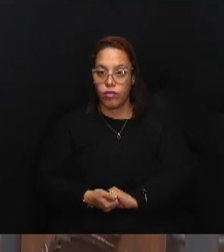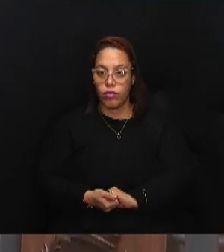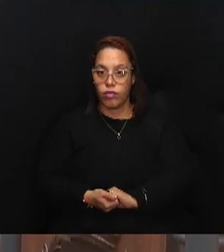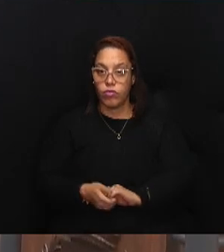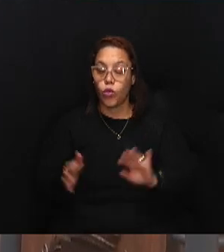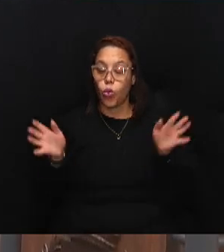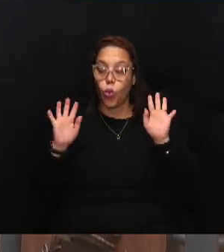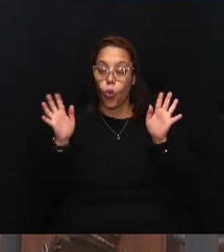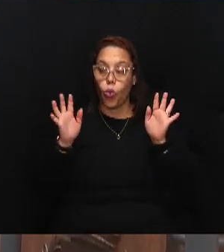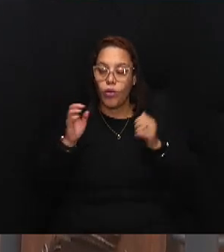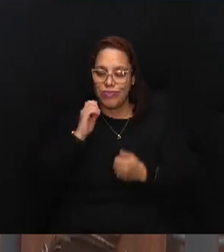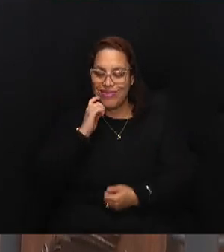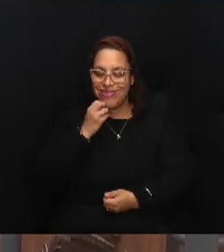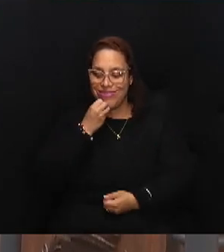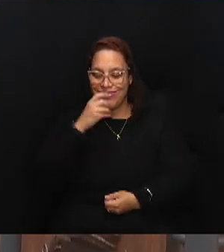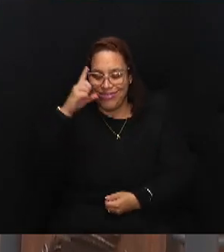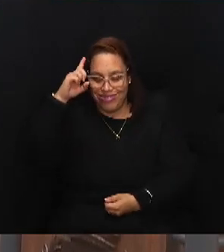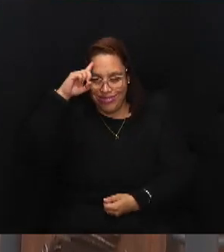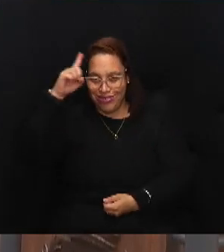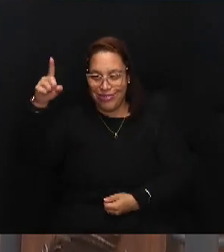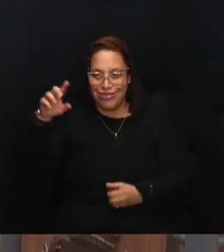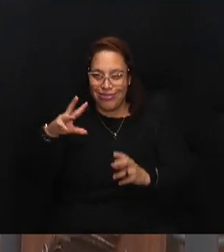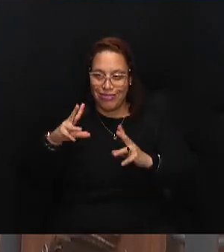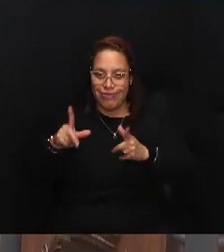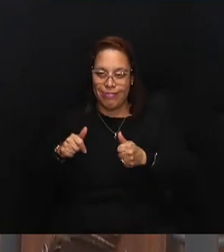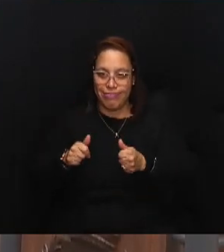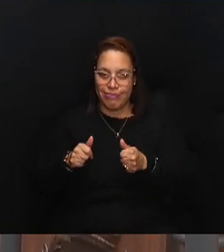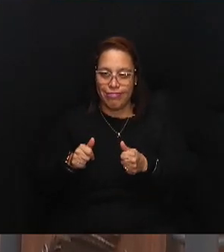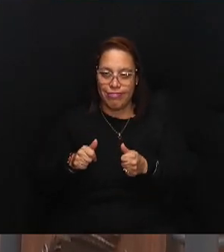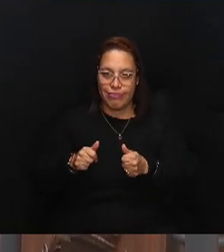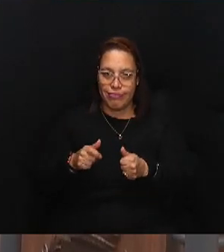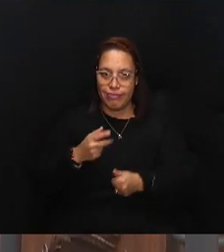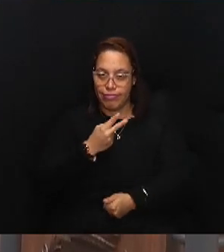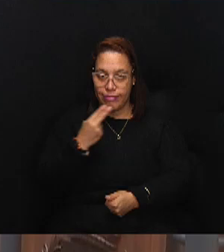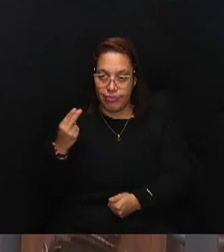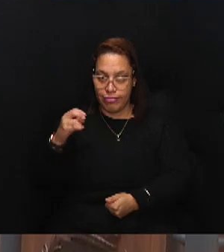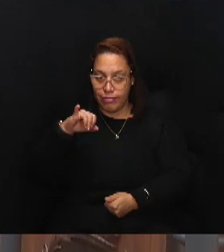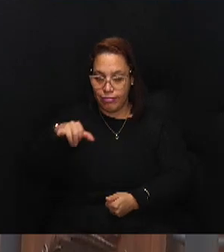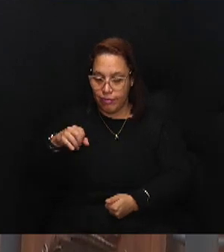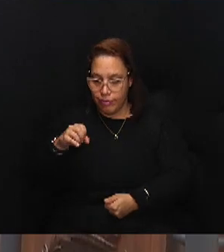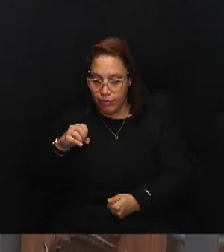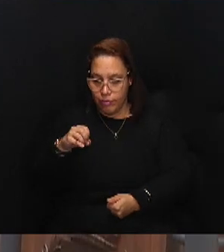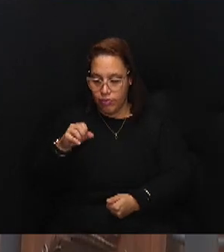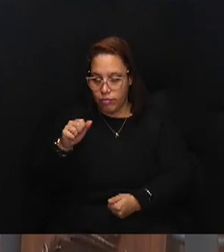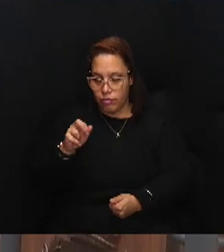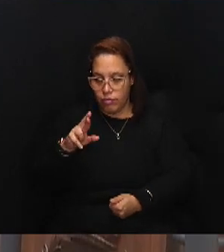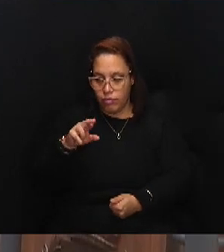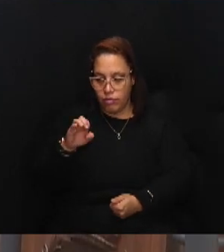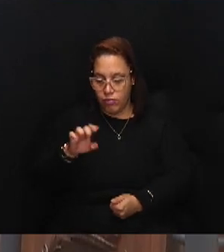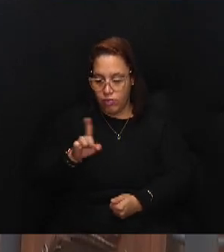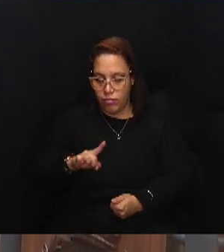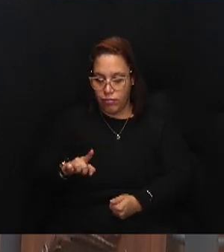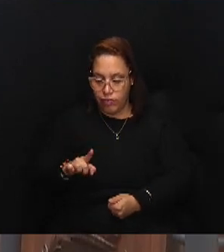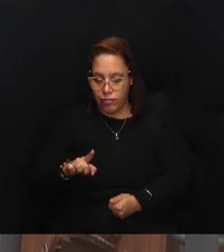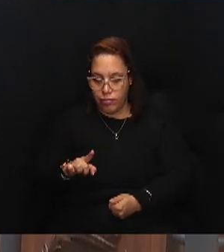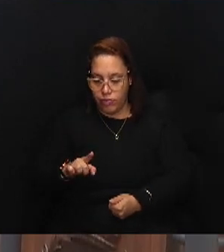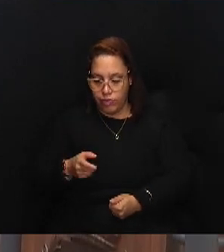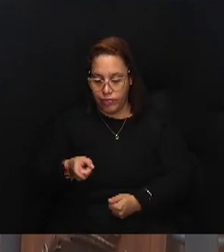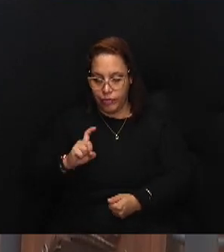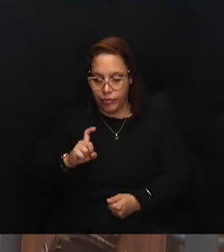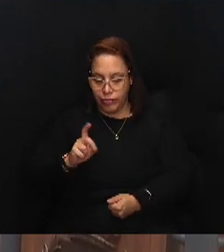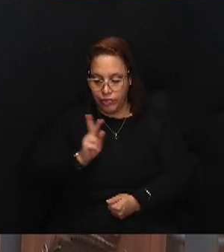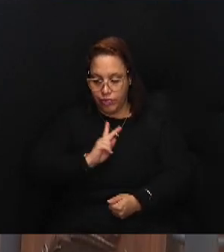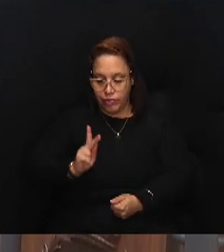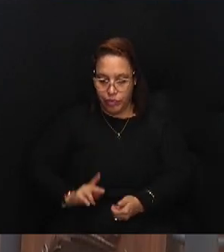Alô. Bom dia a todos e a todas. Meu nome é Juarez Bispo Mateus. Fui ex-presidente do